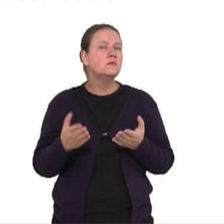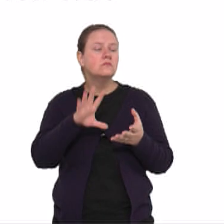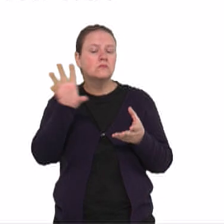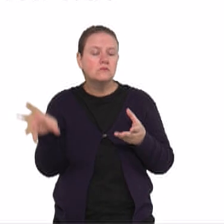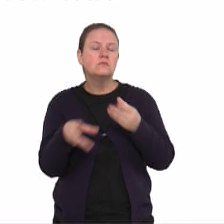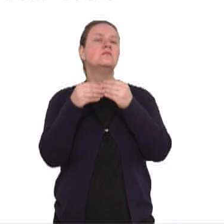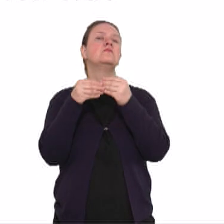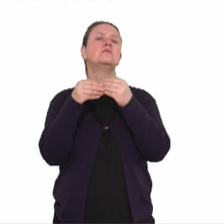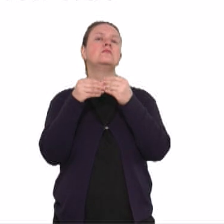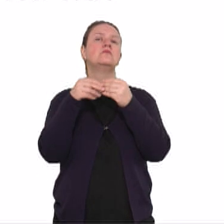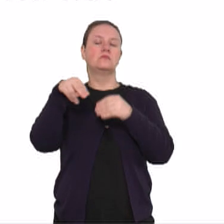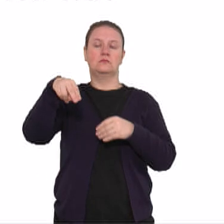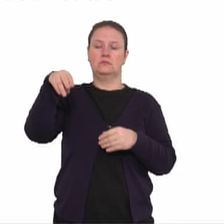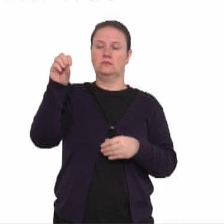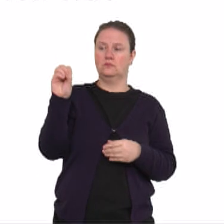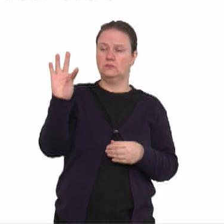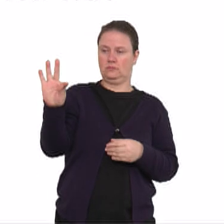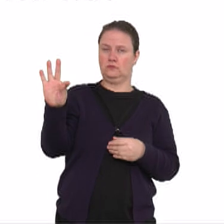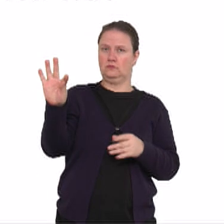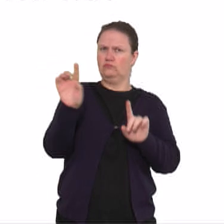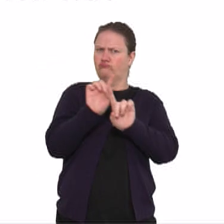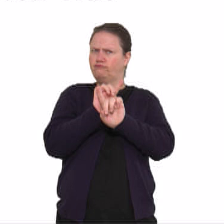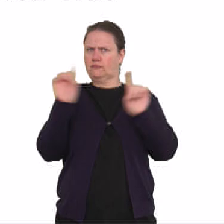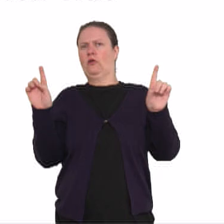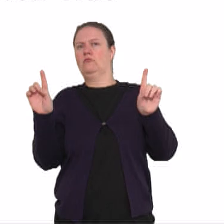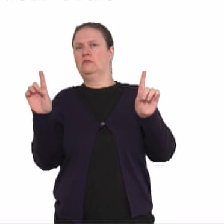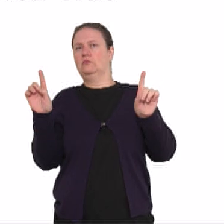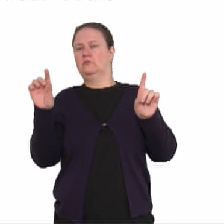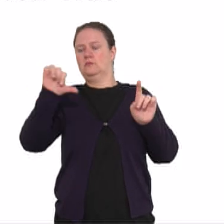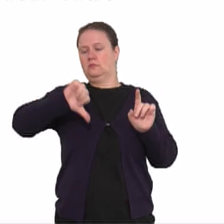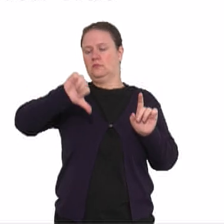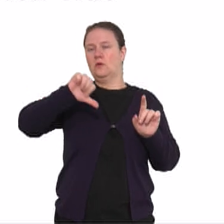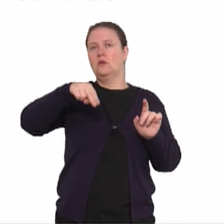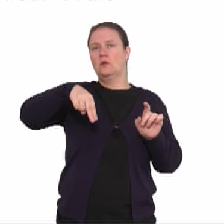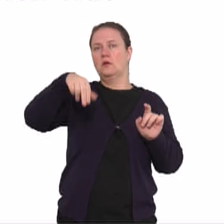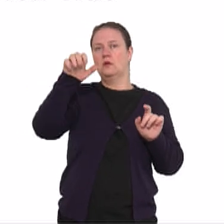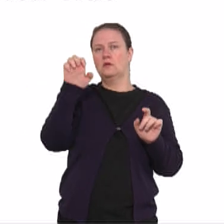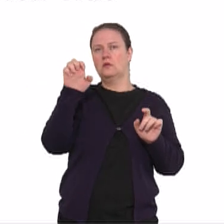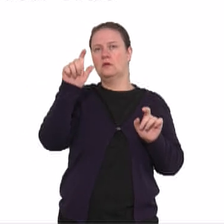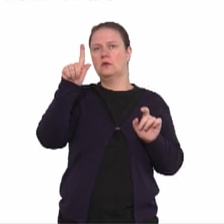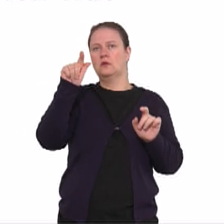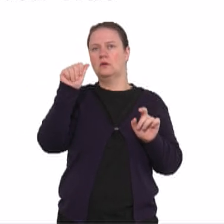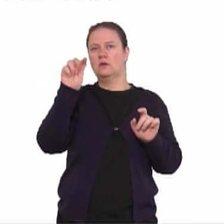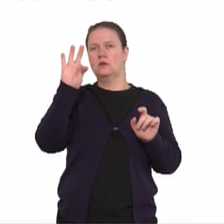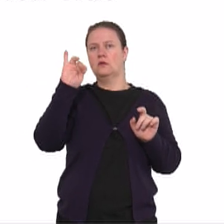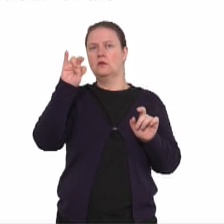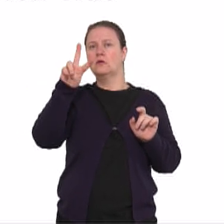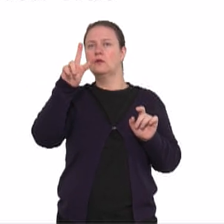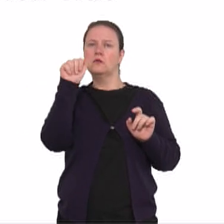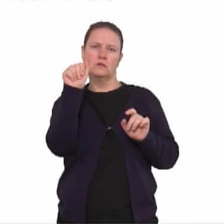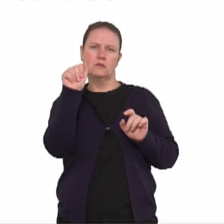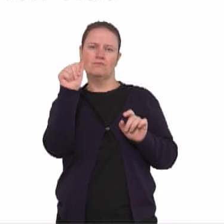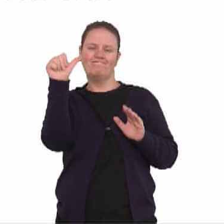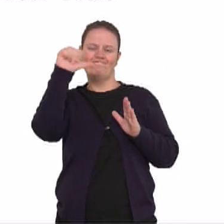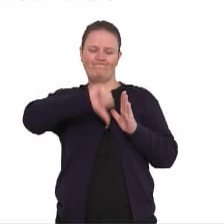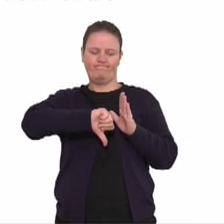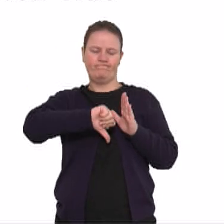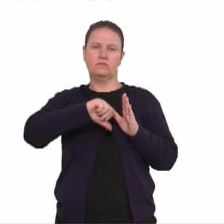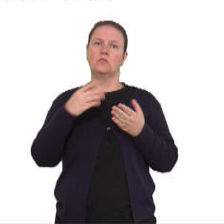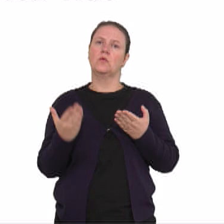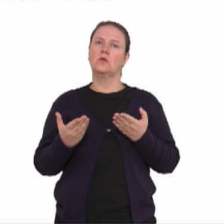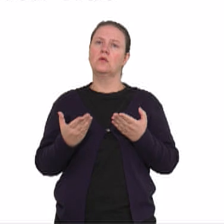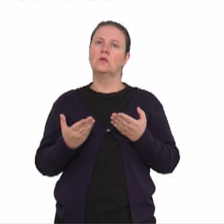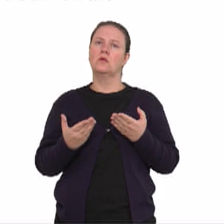O not após o passado do verbo to be. Como assim? Depois do was, eu